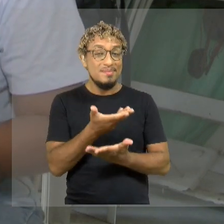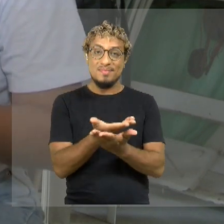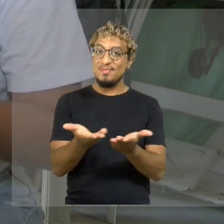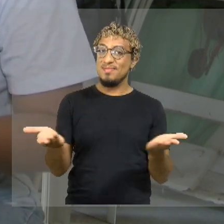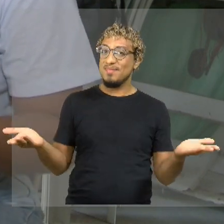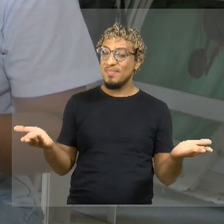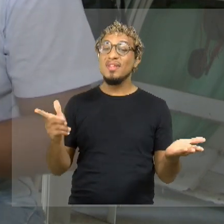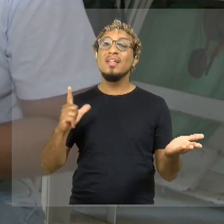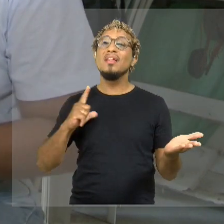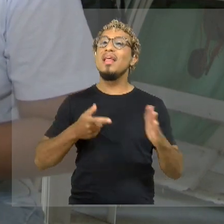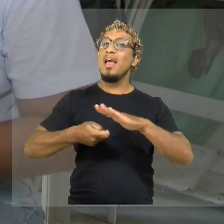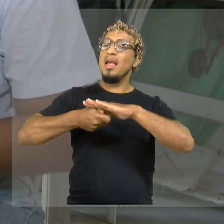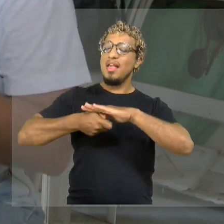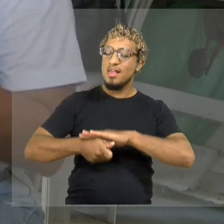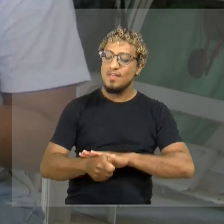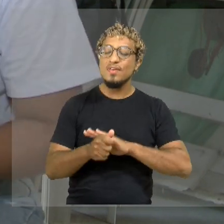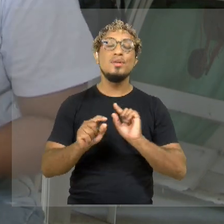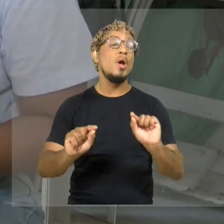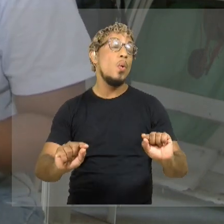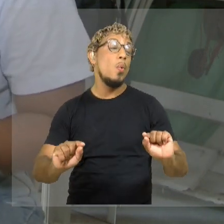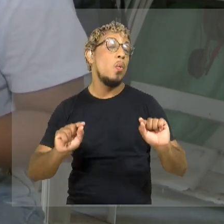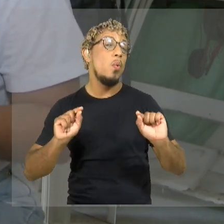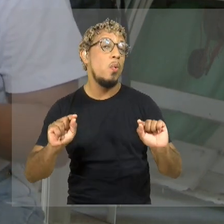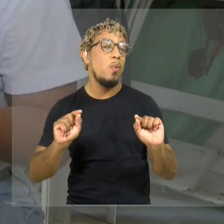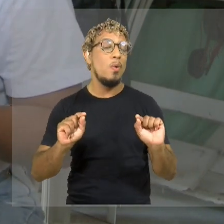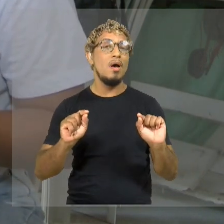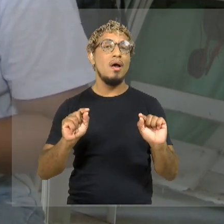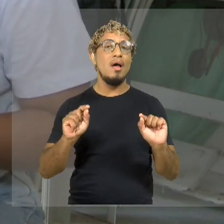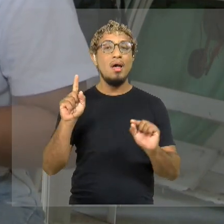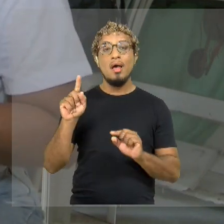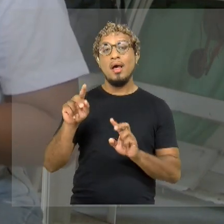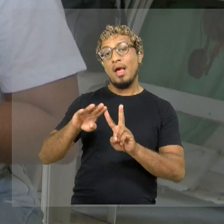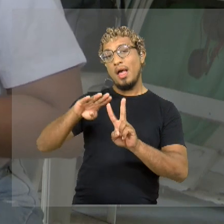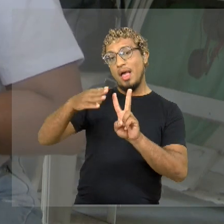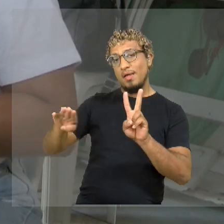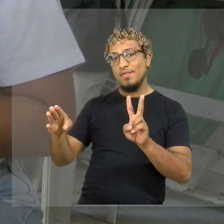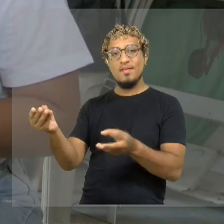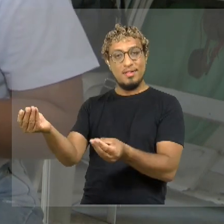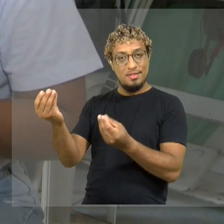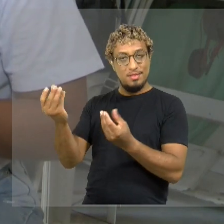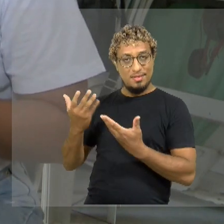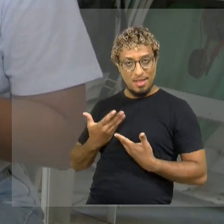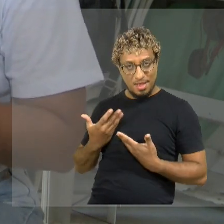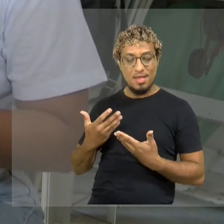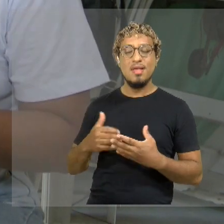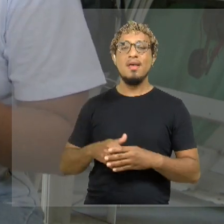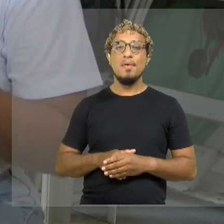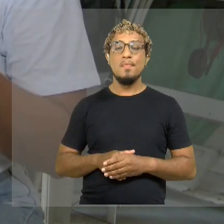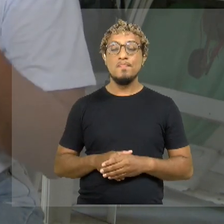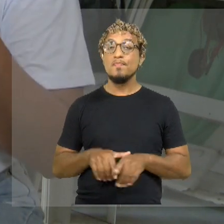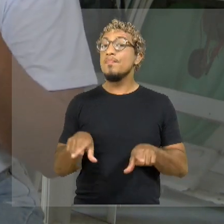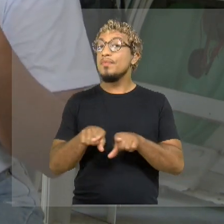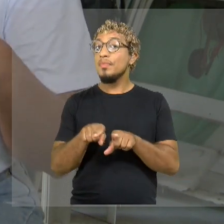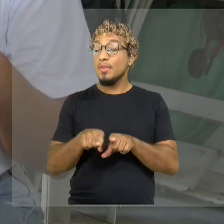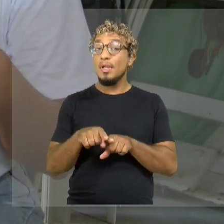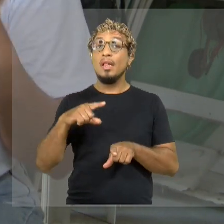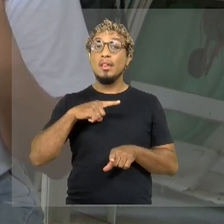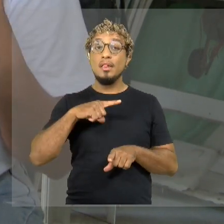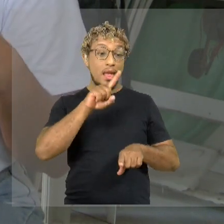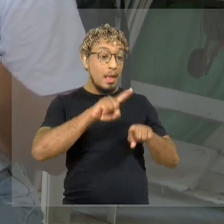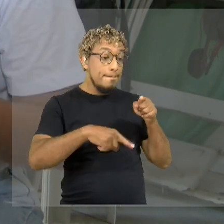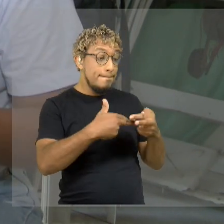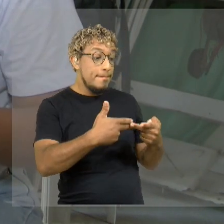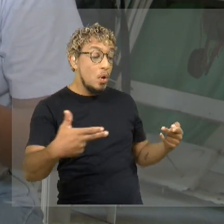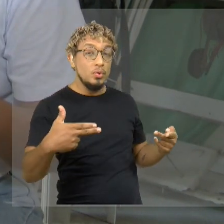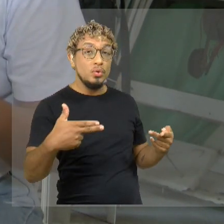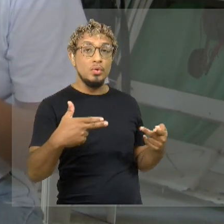esse investimento, né, que é a Vale que fornece, e elas têm os produtos,